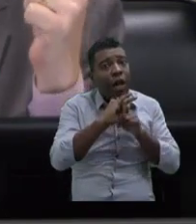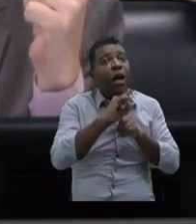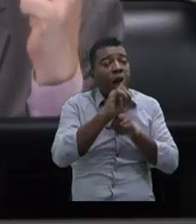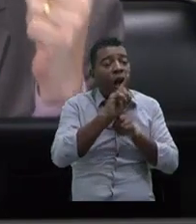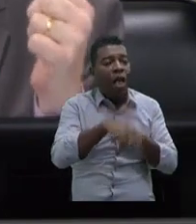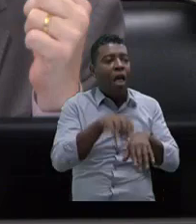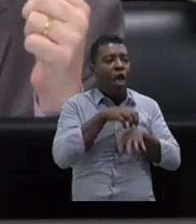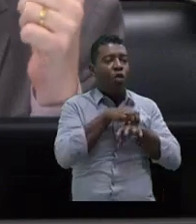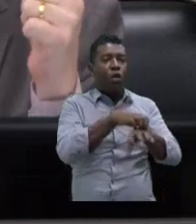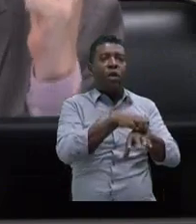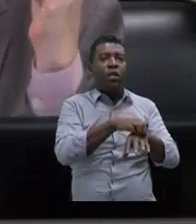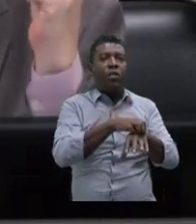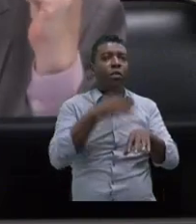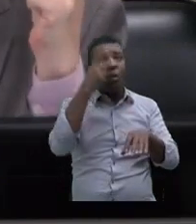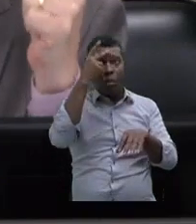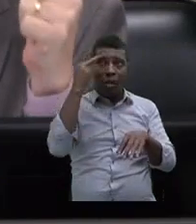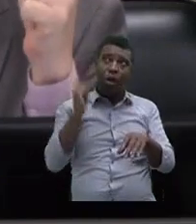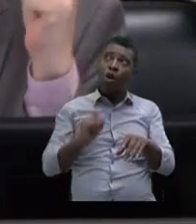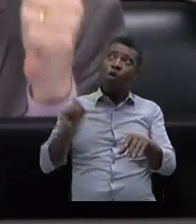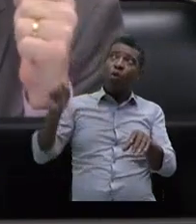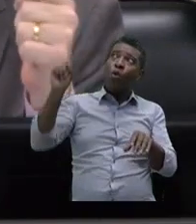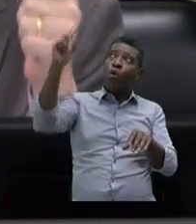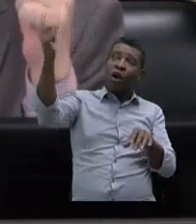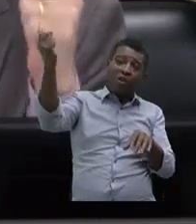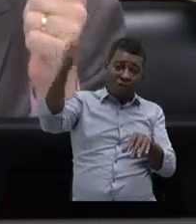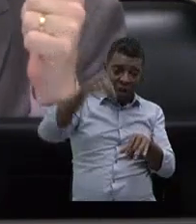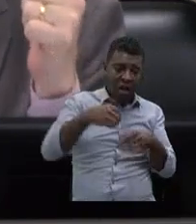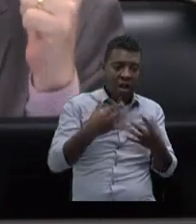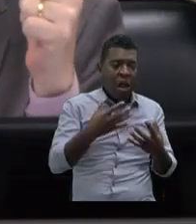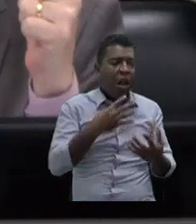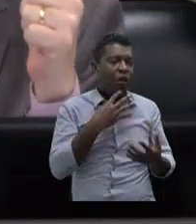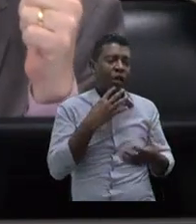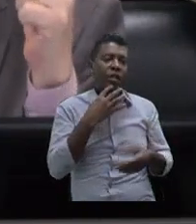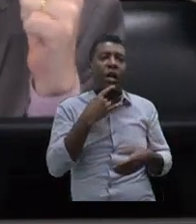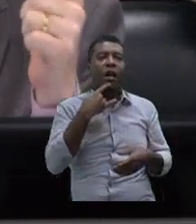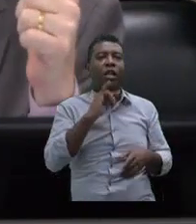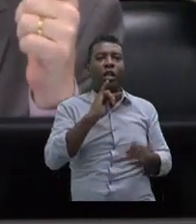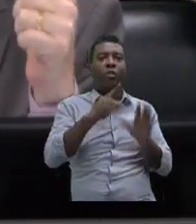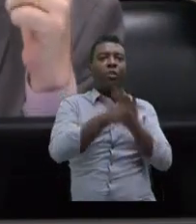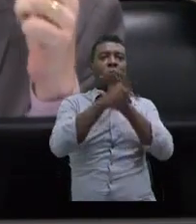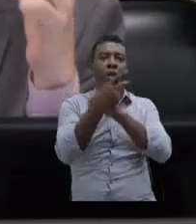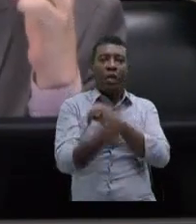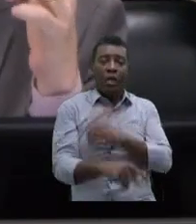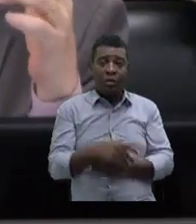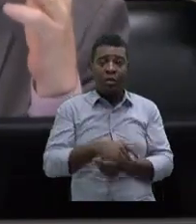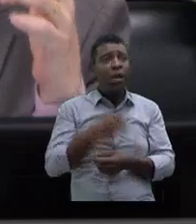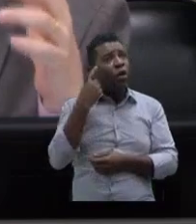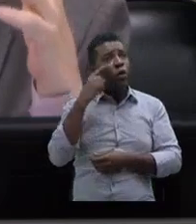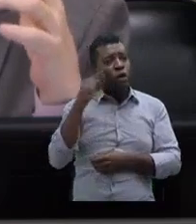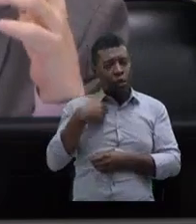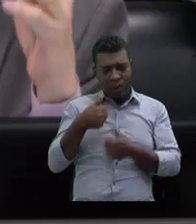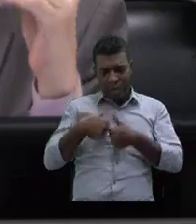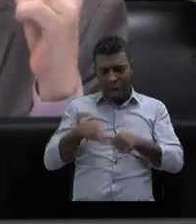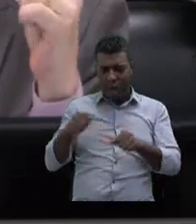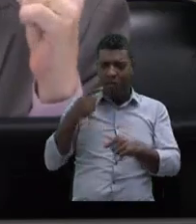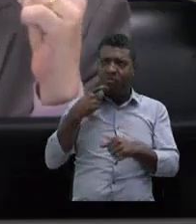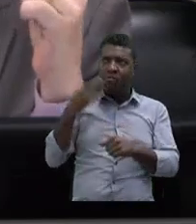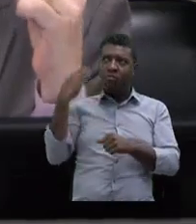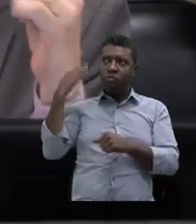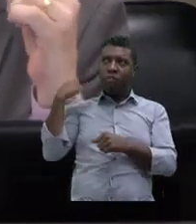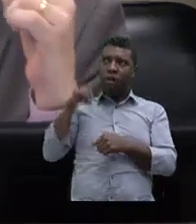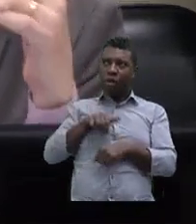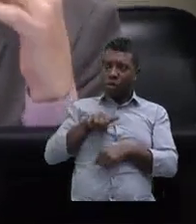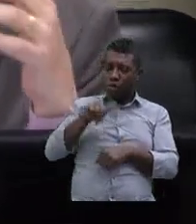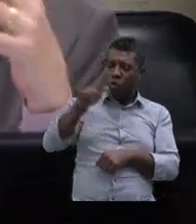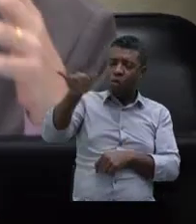quer conhecer a nossa cachaça. Outro dia eu estava dentro do avião indo para São Paulo, uma senhora estava com isopor lá,